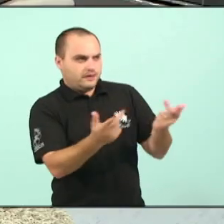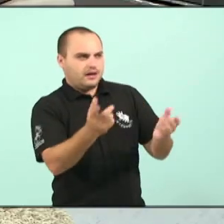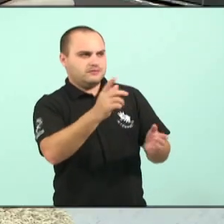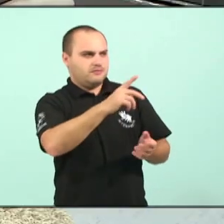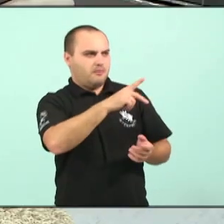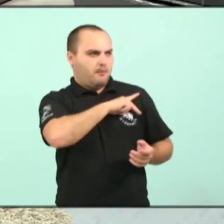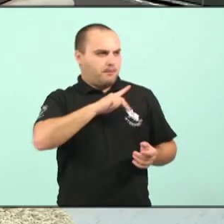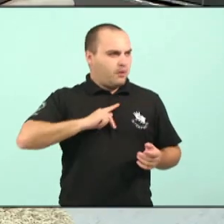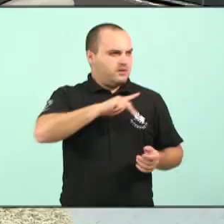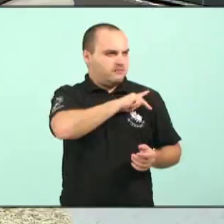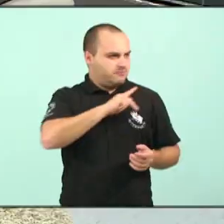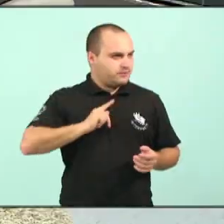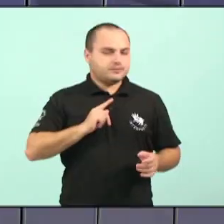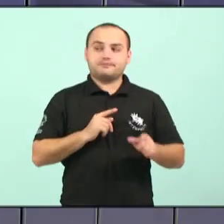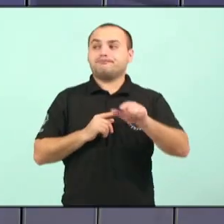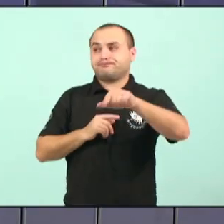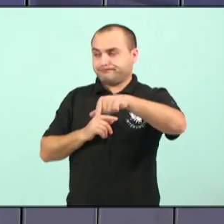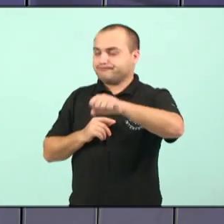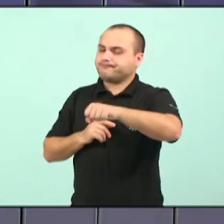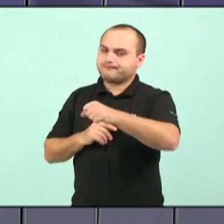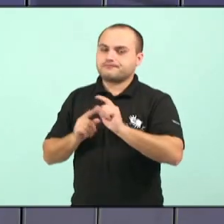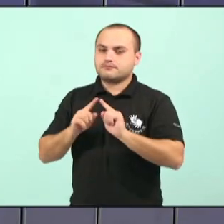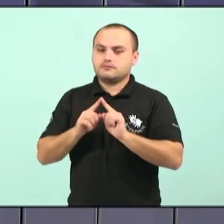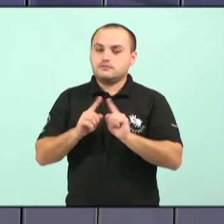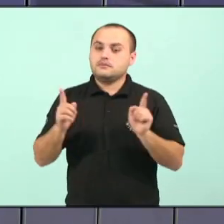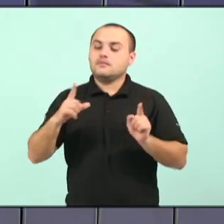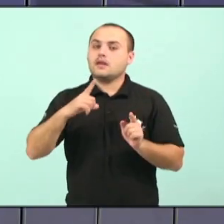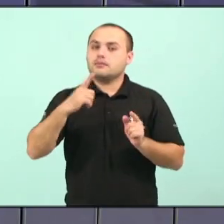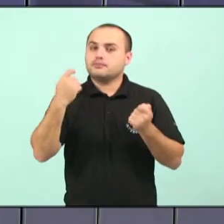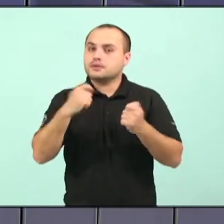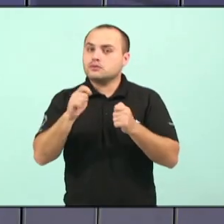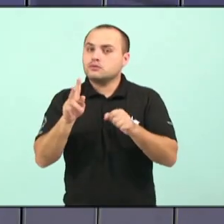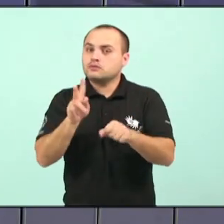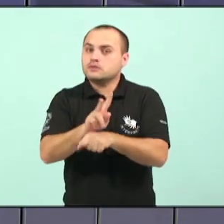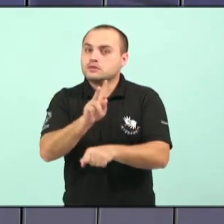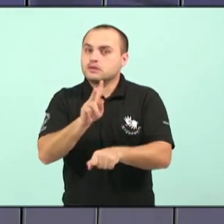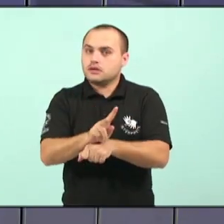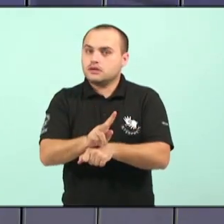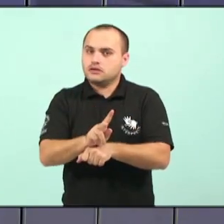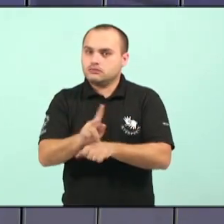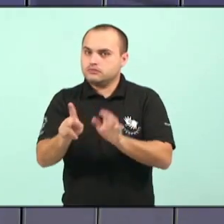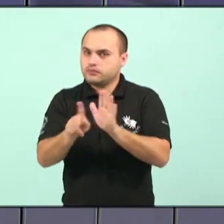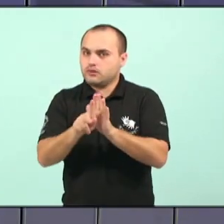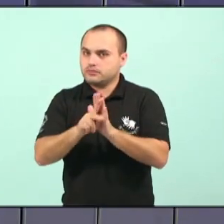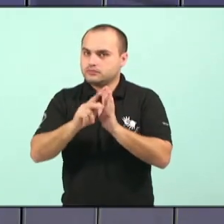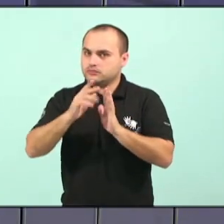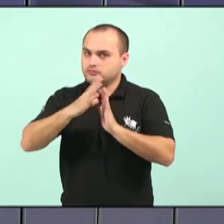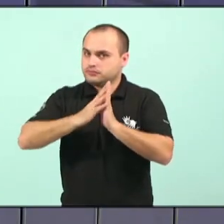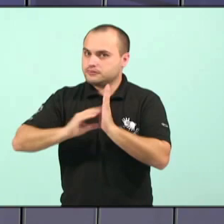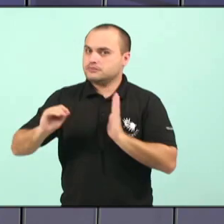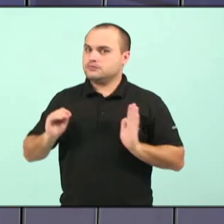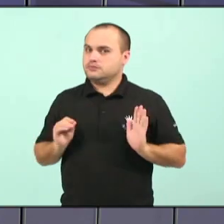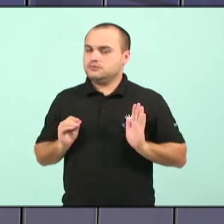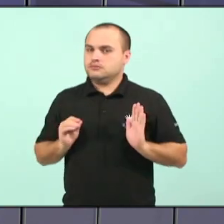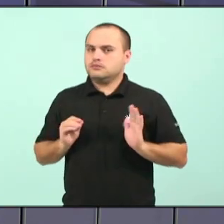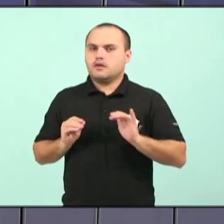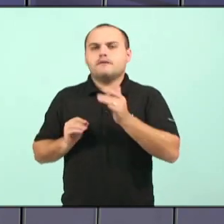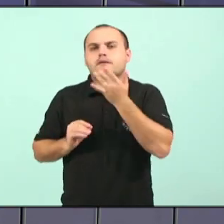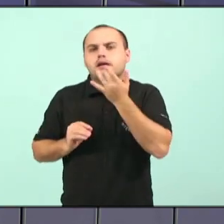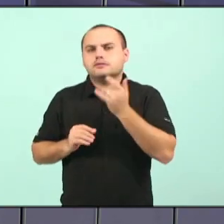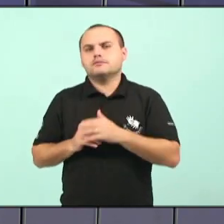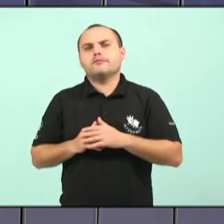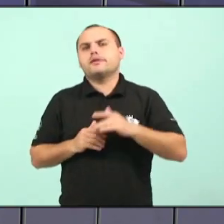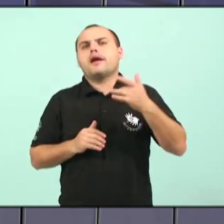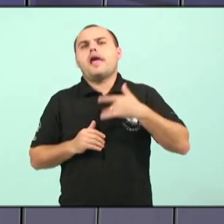público. Mas aqui nós temos que tomar um pouquinho de cuidado com a questão do modismo. E seria muito fácil, Carlos Antônio, eu chegar aqui para ti e dizer eu